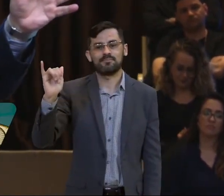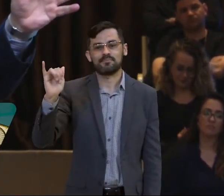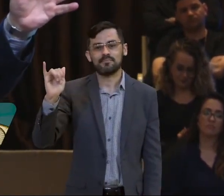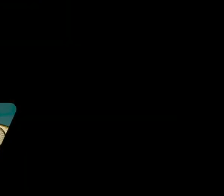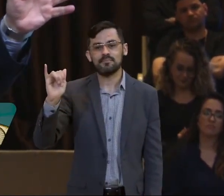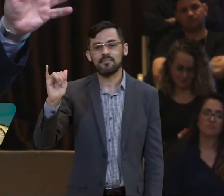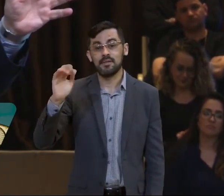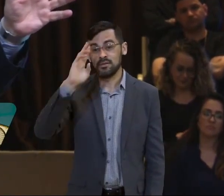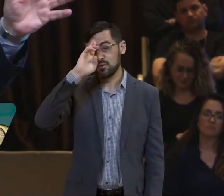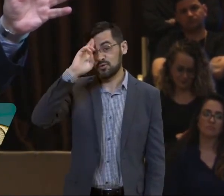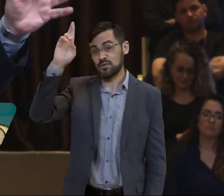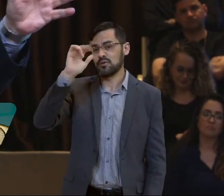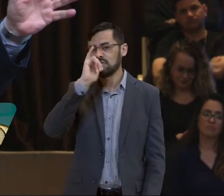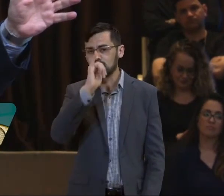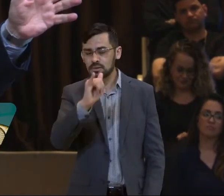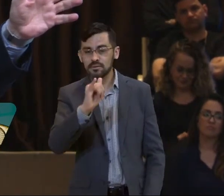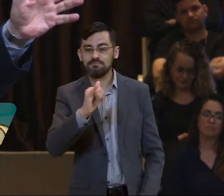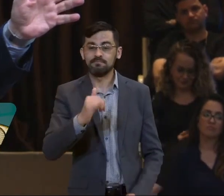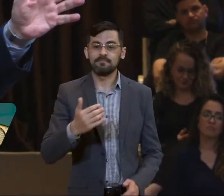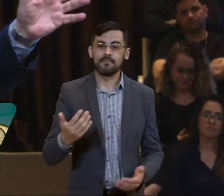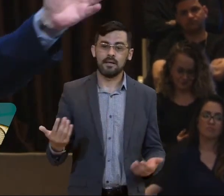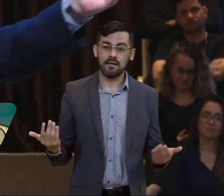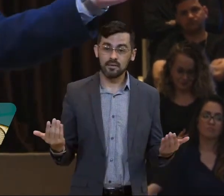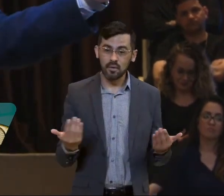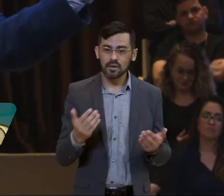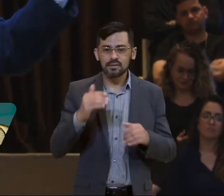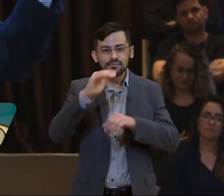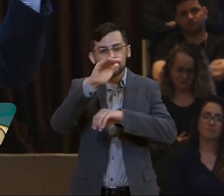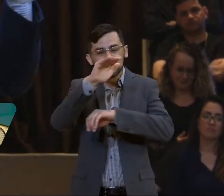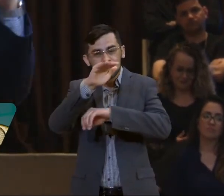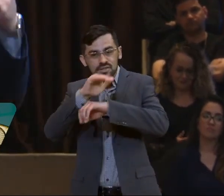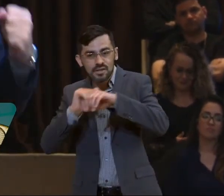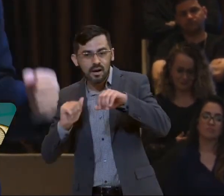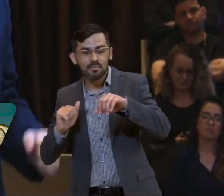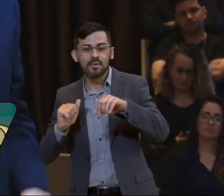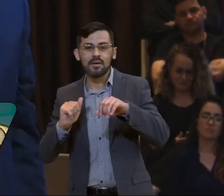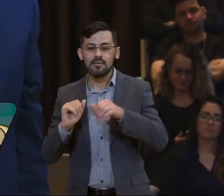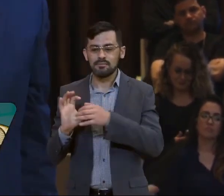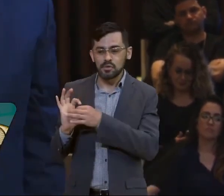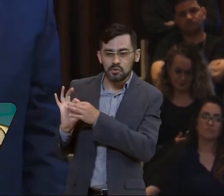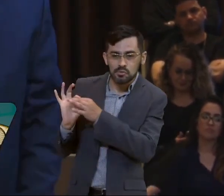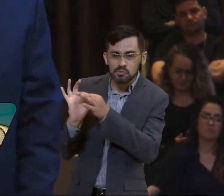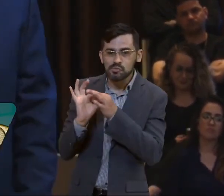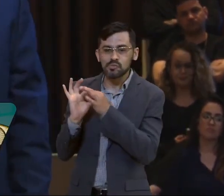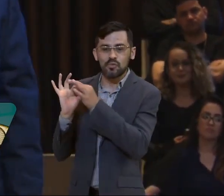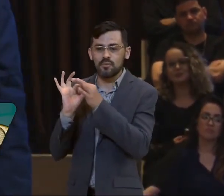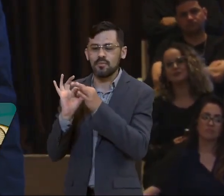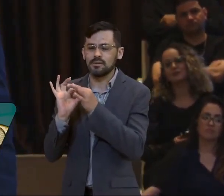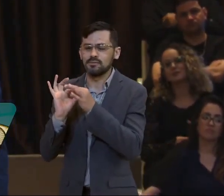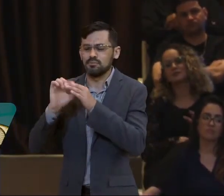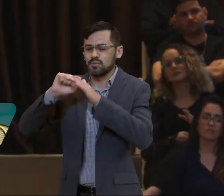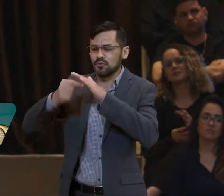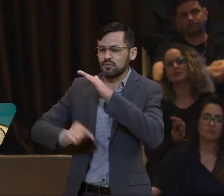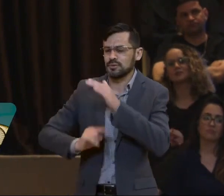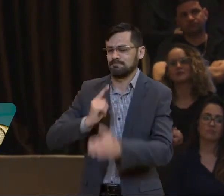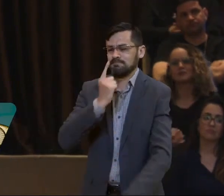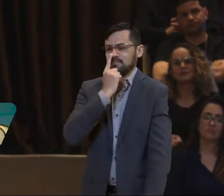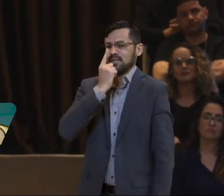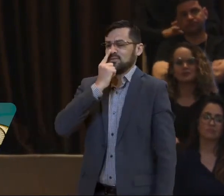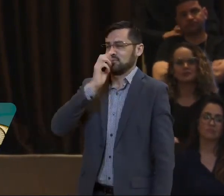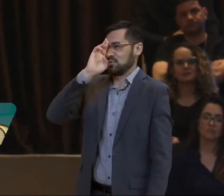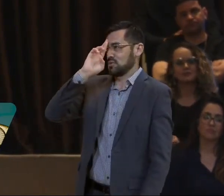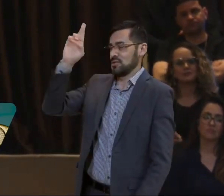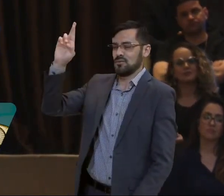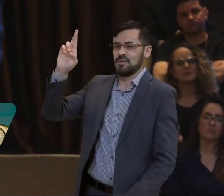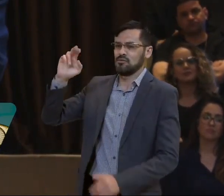e que o Senhor está dizendo: olha, filho, te chamo para uma comunhão mais íntima comigo, te chamo para